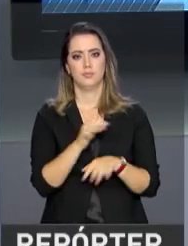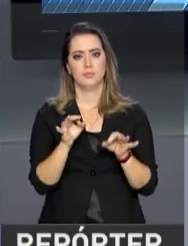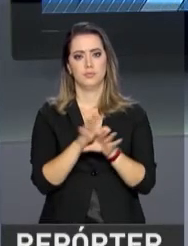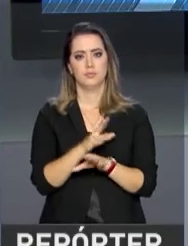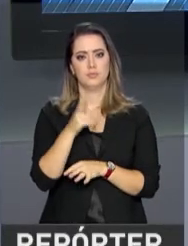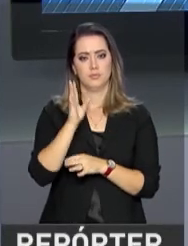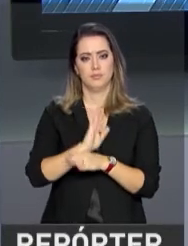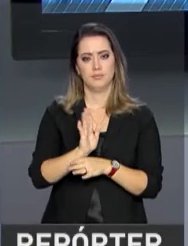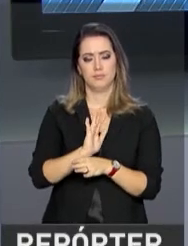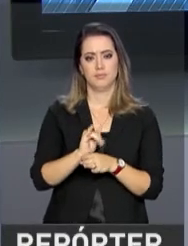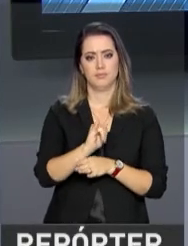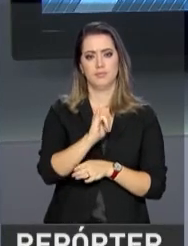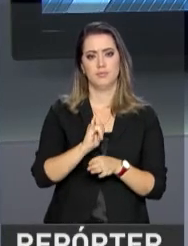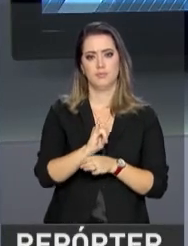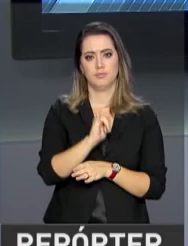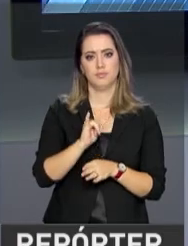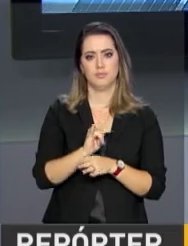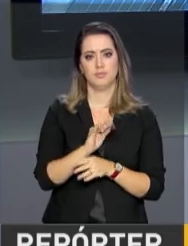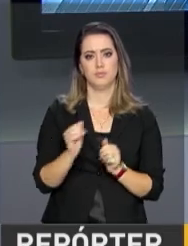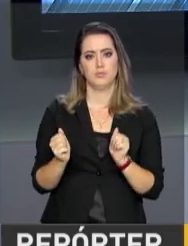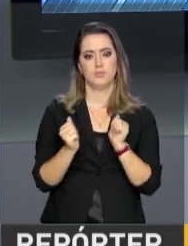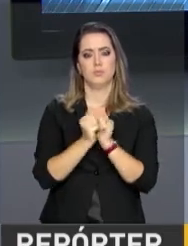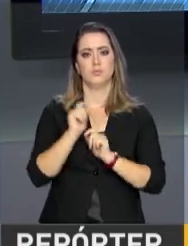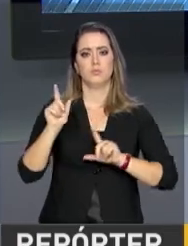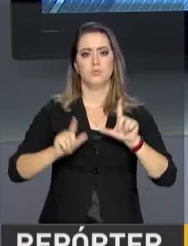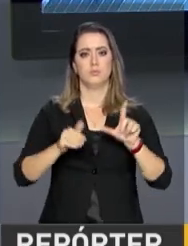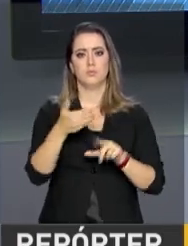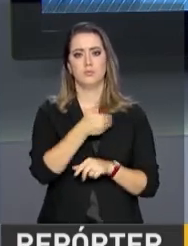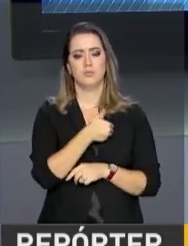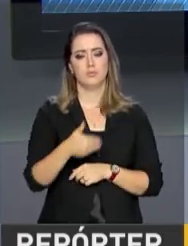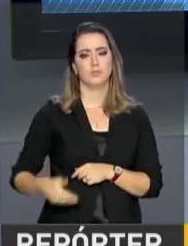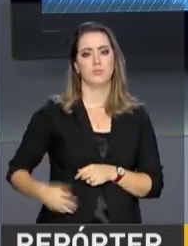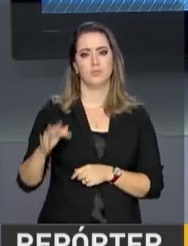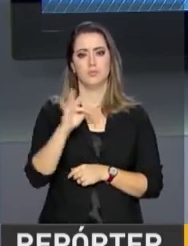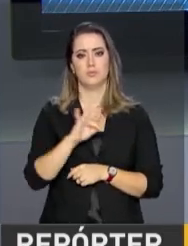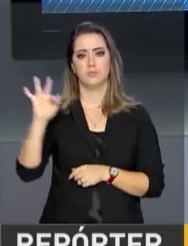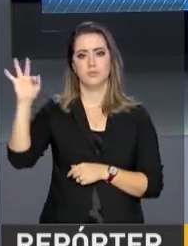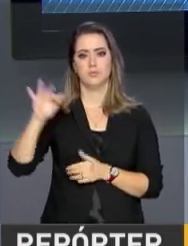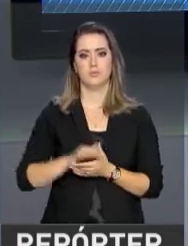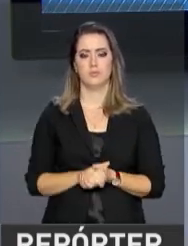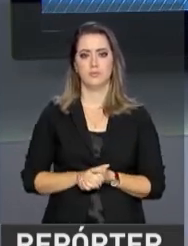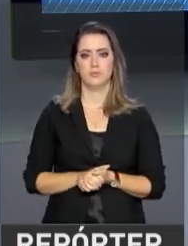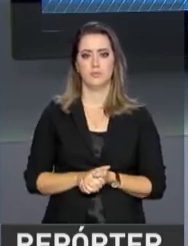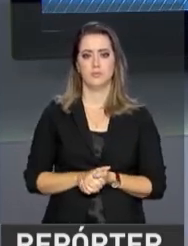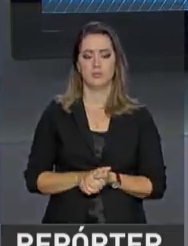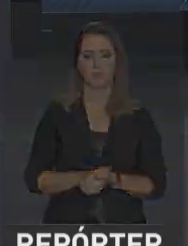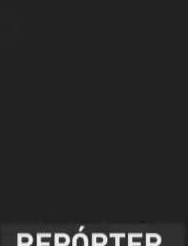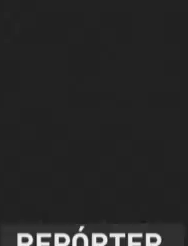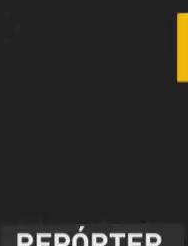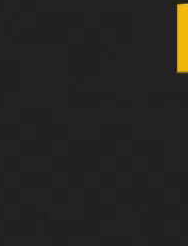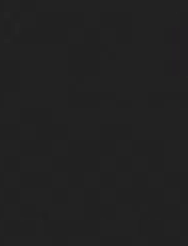por aqui você pode rever as reportagens no youtube continue na nbr a tv do governo federal